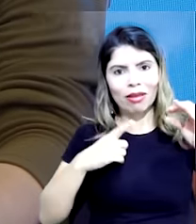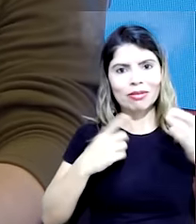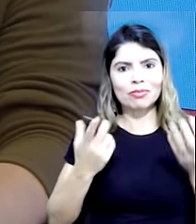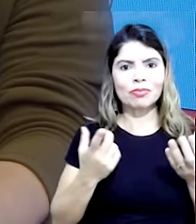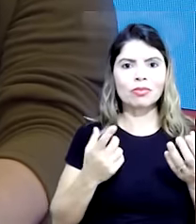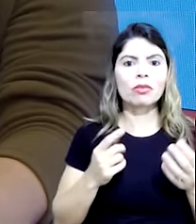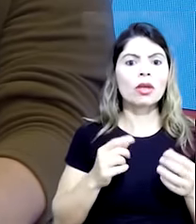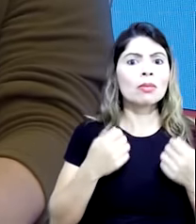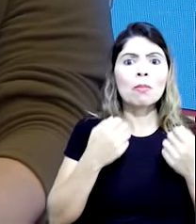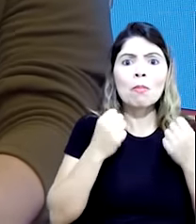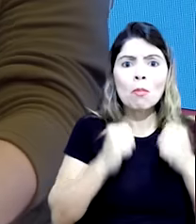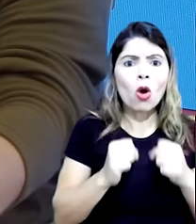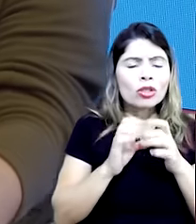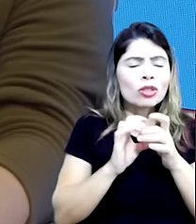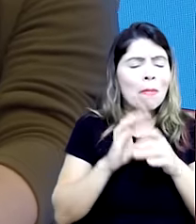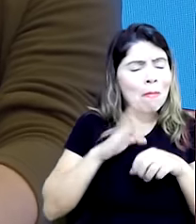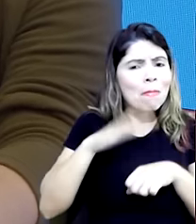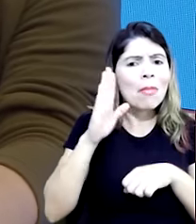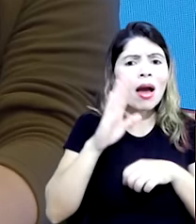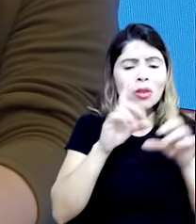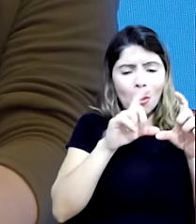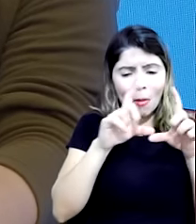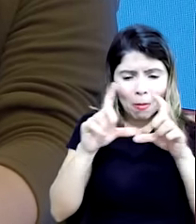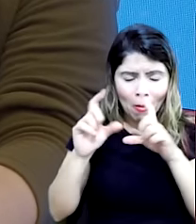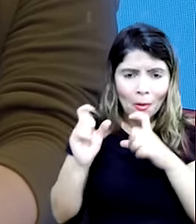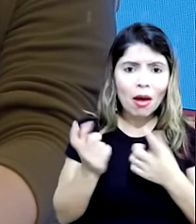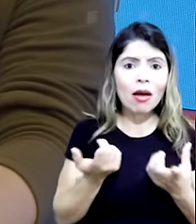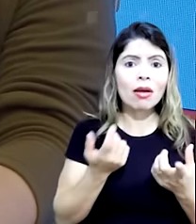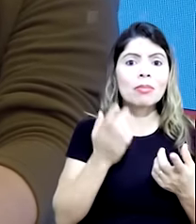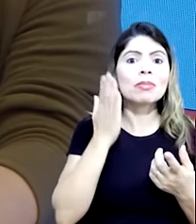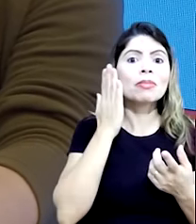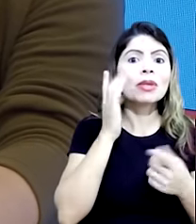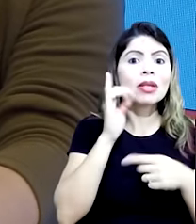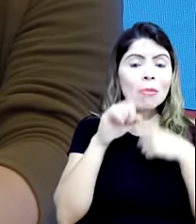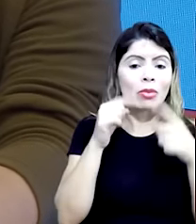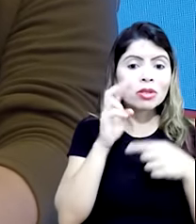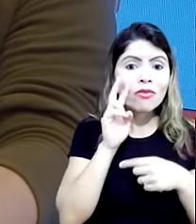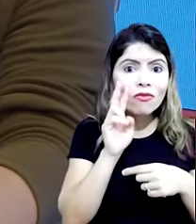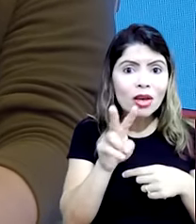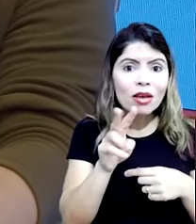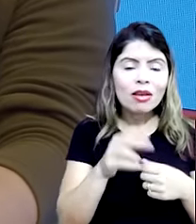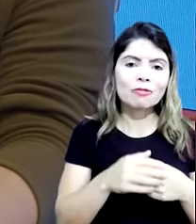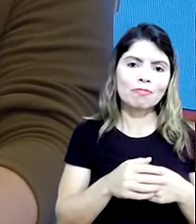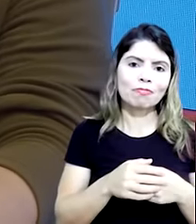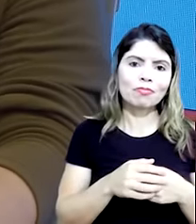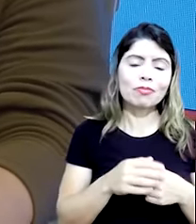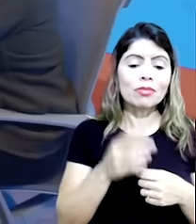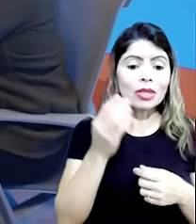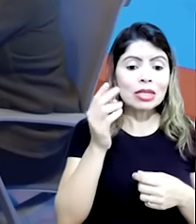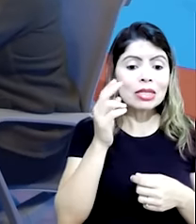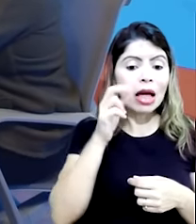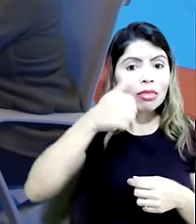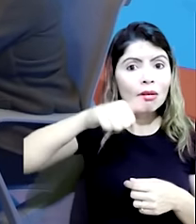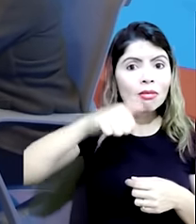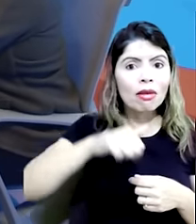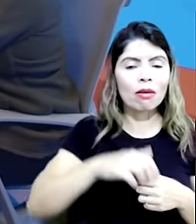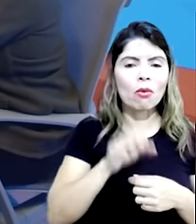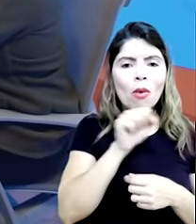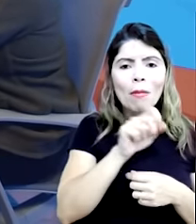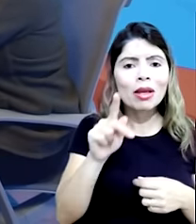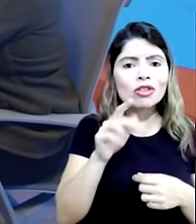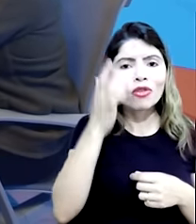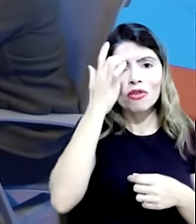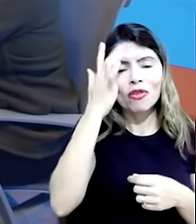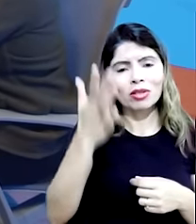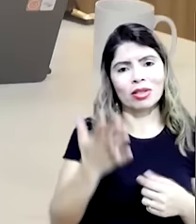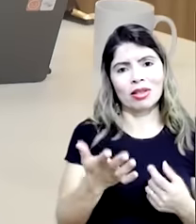e acabou é E você só fica sabendo do resultado depois que você re lá ainda né E pensar que o aplicativo é para facilitar também porque às